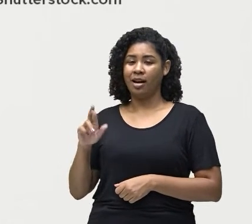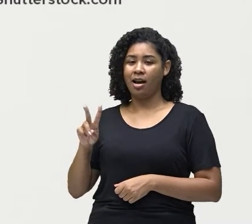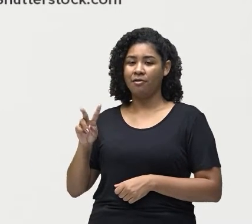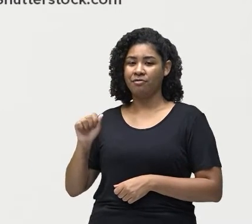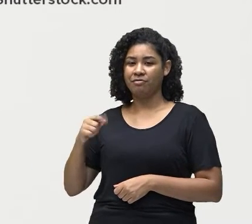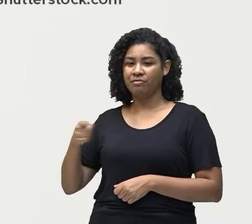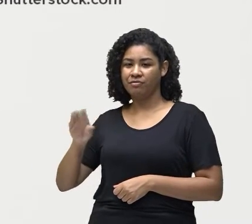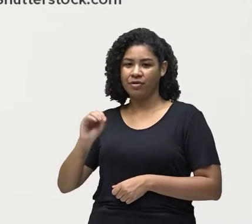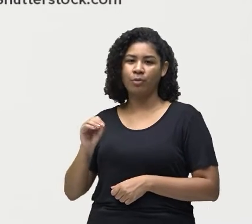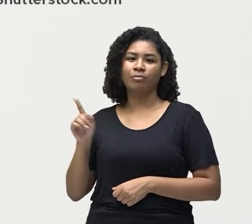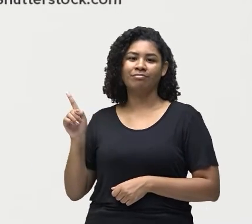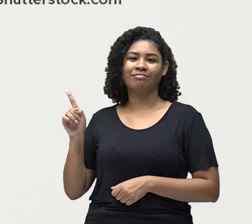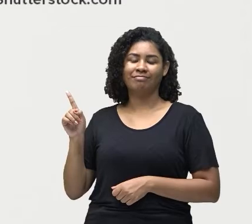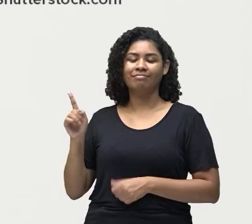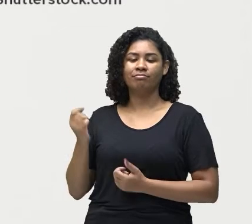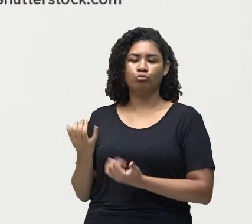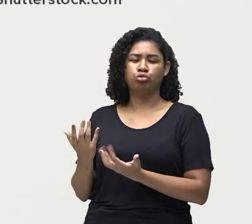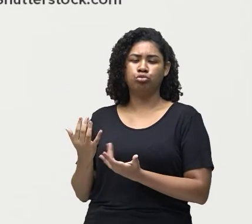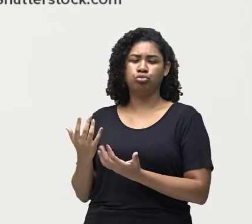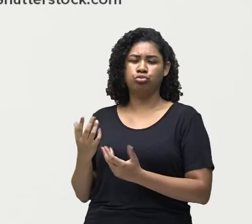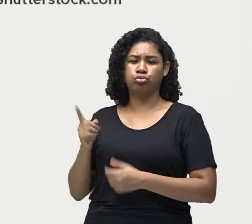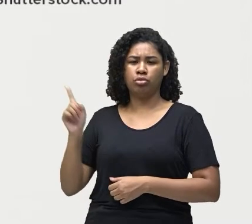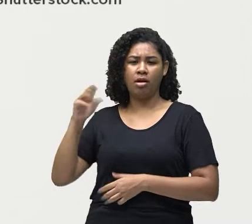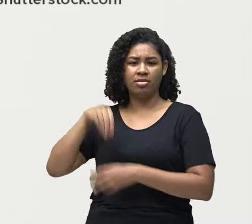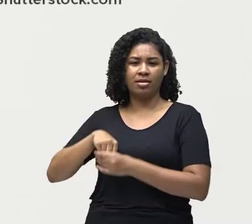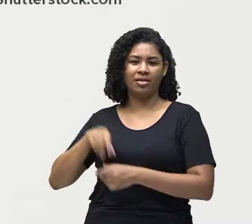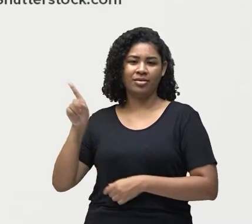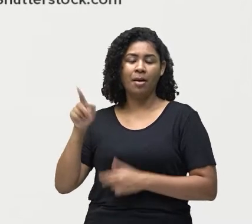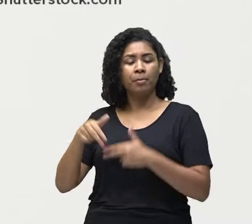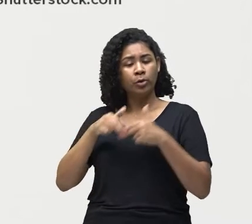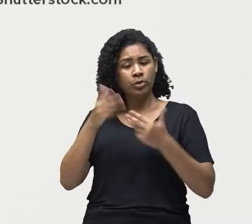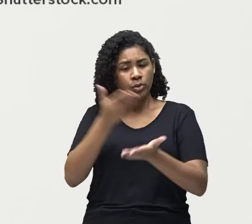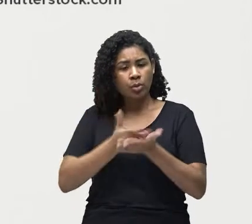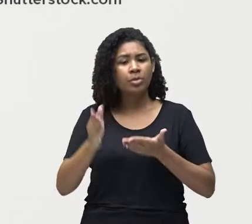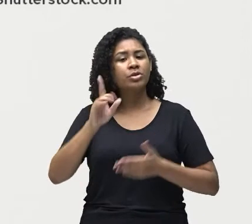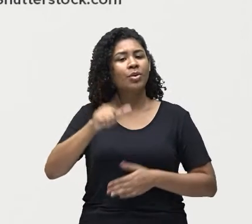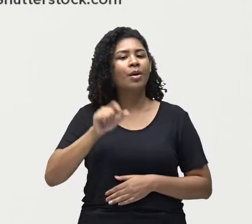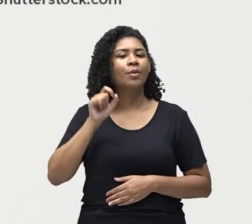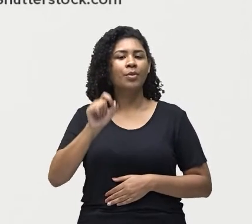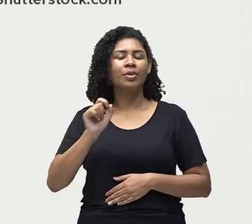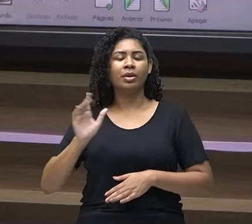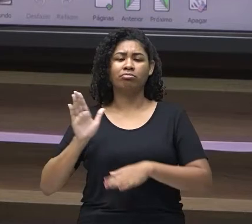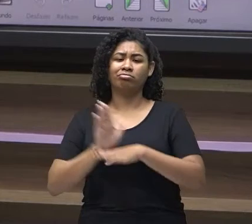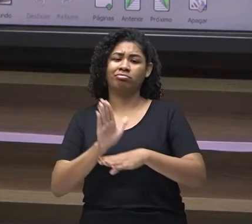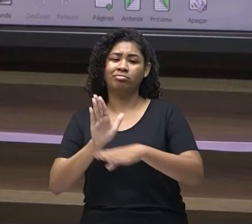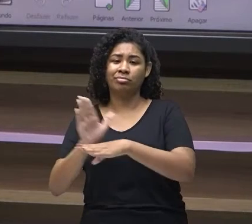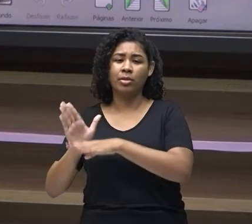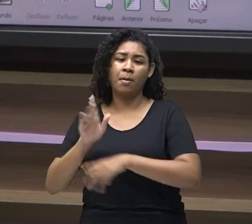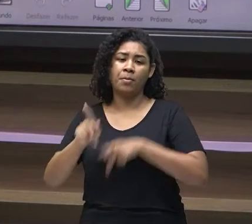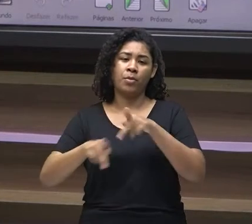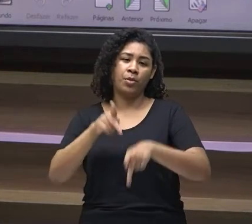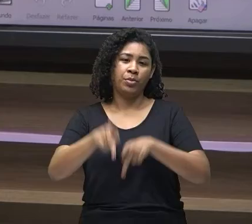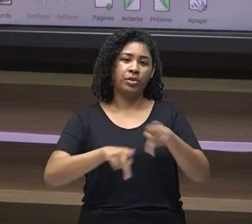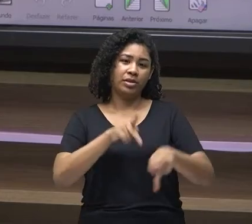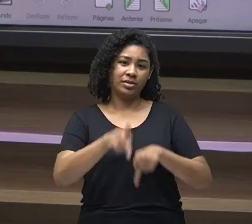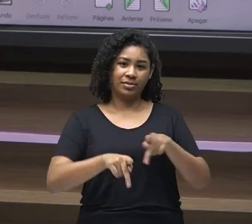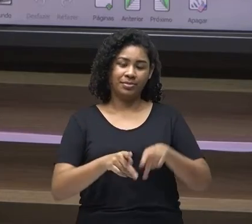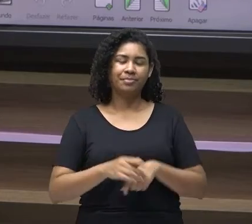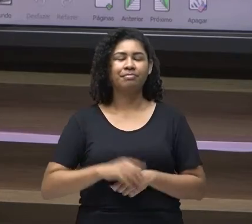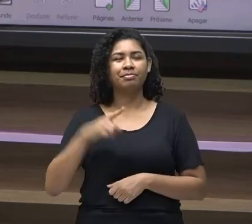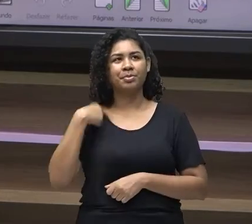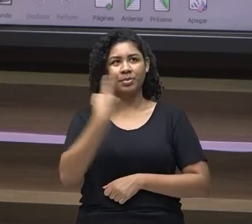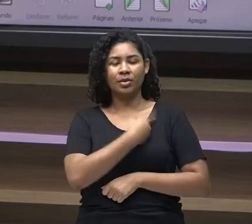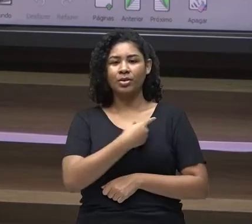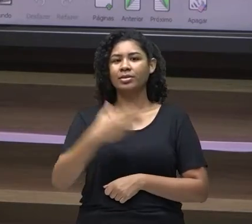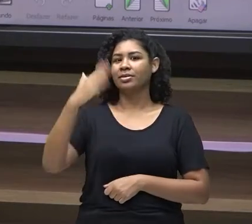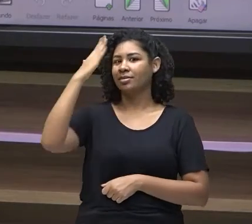a gente observa ali que tudo começou também para beneficiar em grande parte a população. A gente sabe que